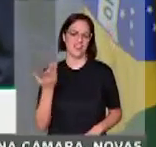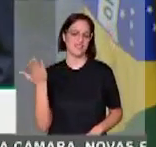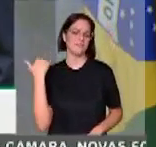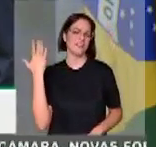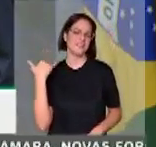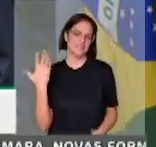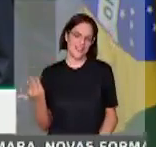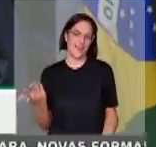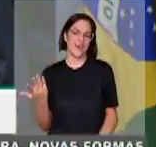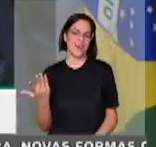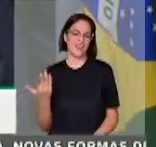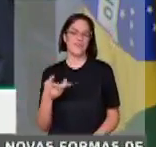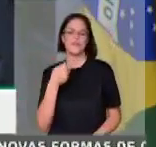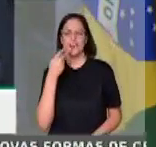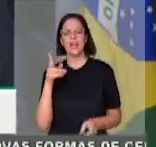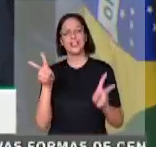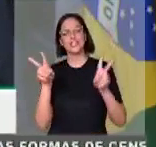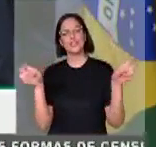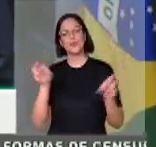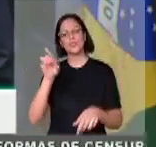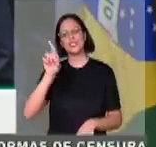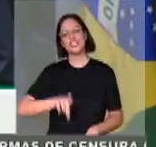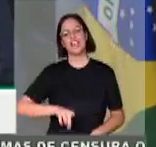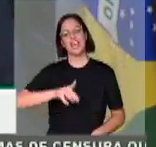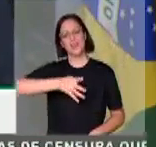direito romano,